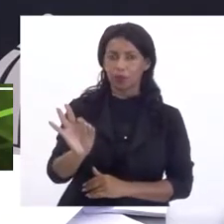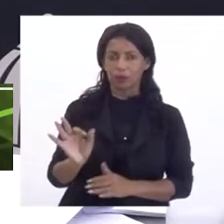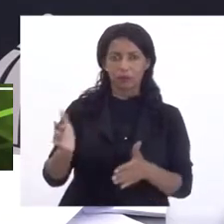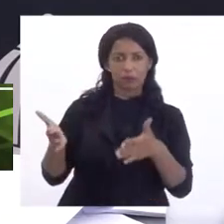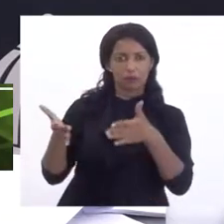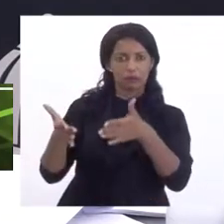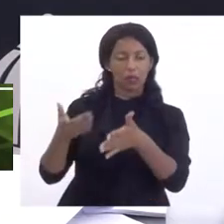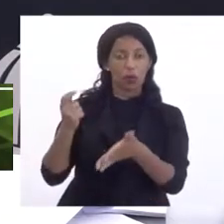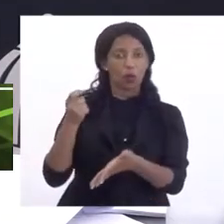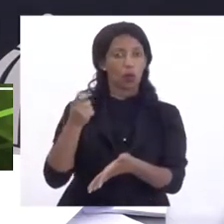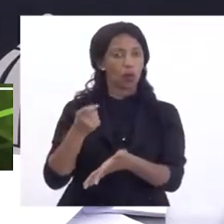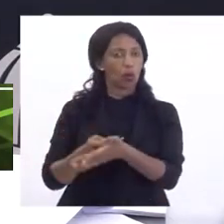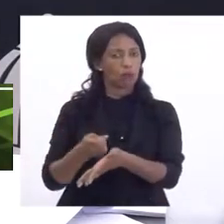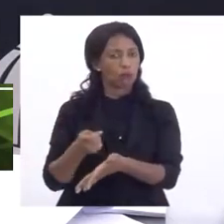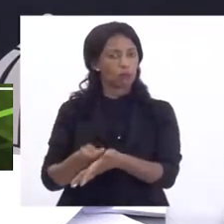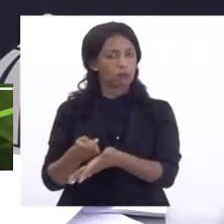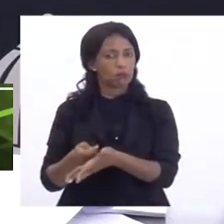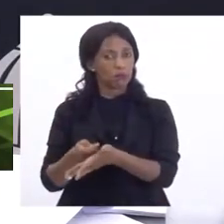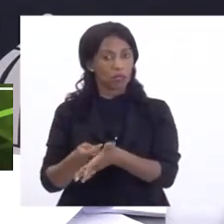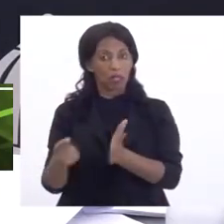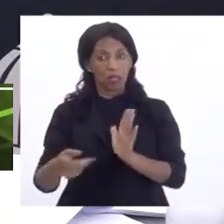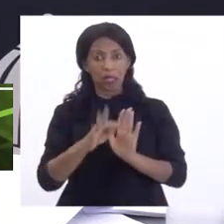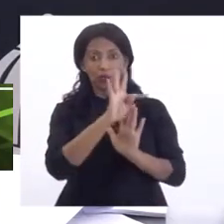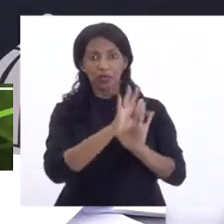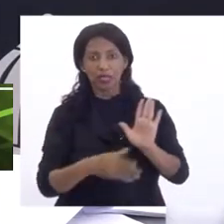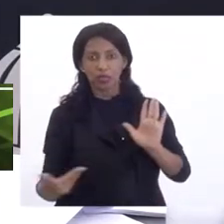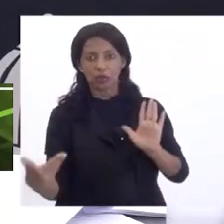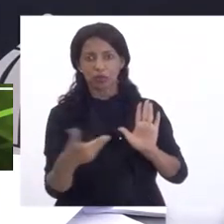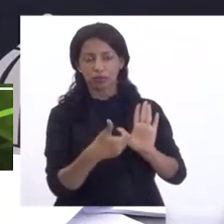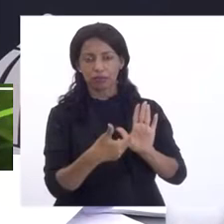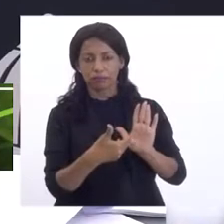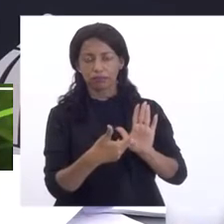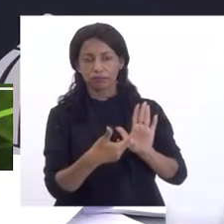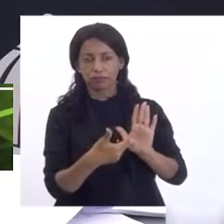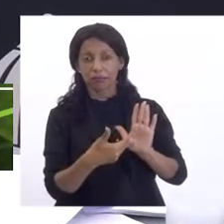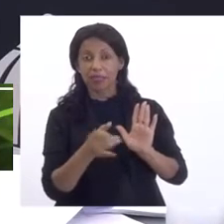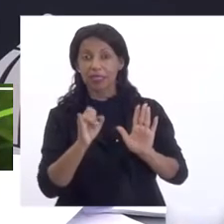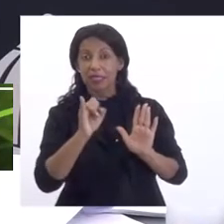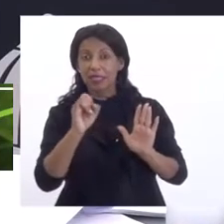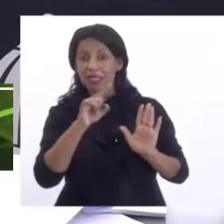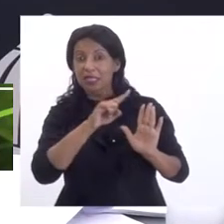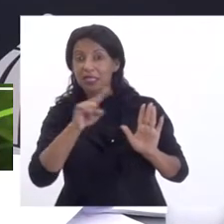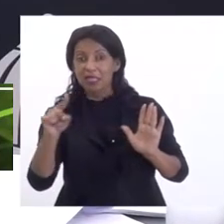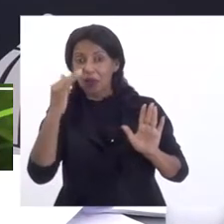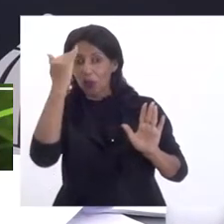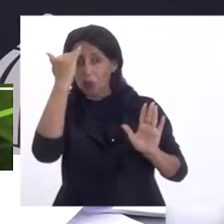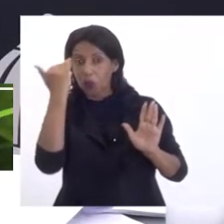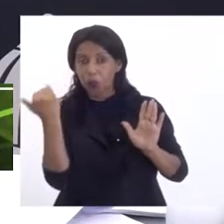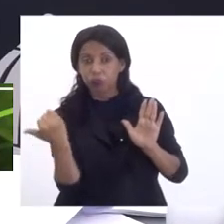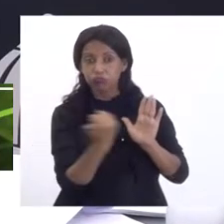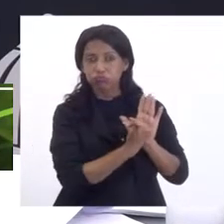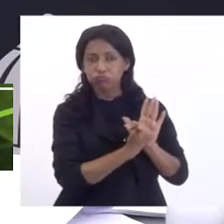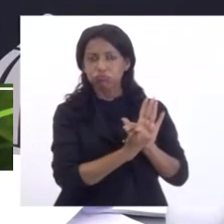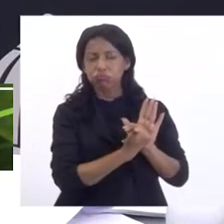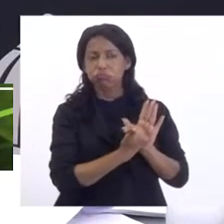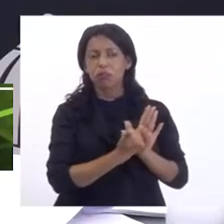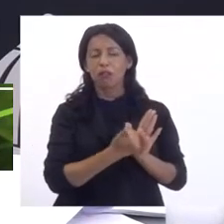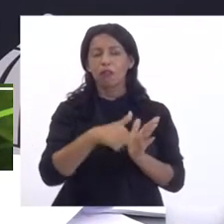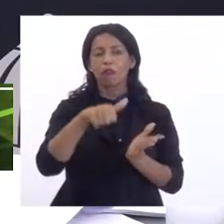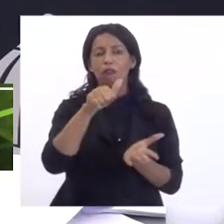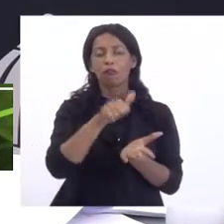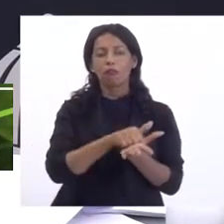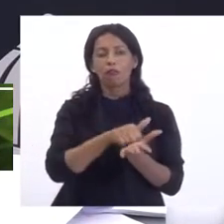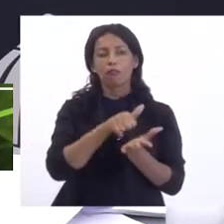caráter obrigatório, está escrito no texto, e se não cumprisse, passível